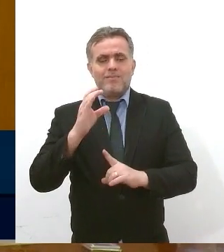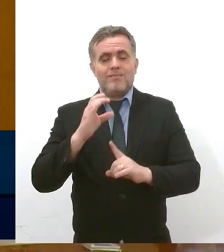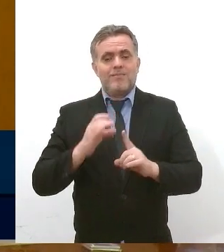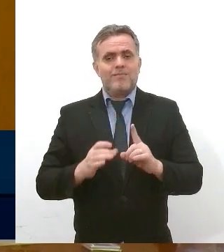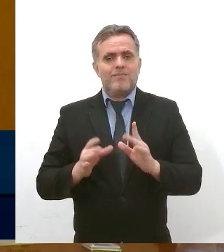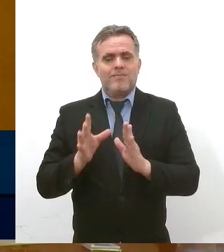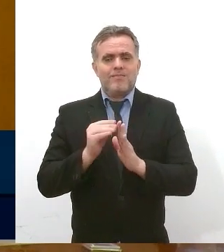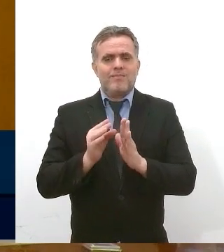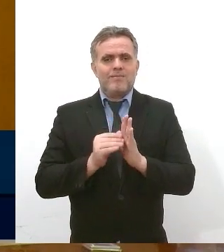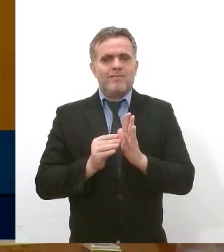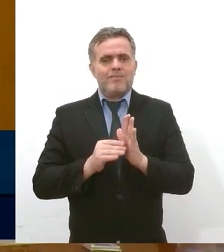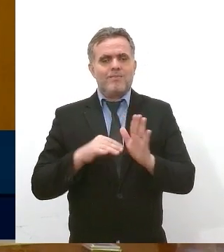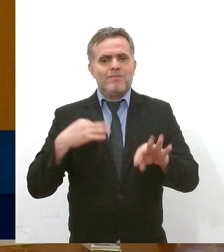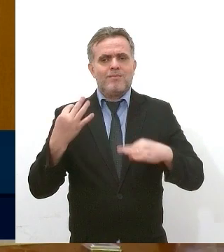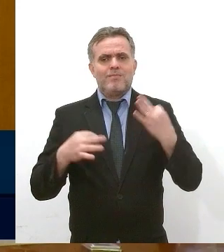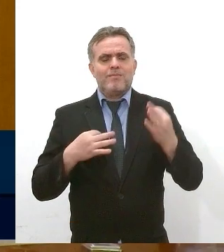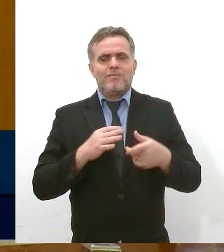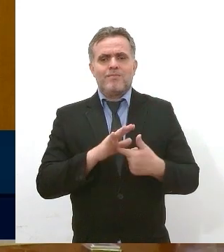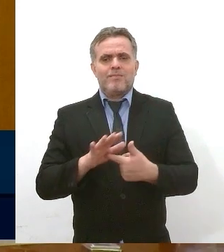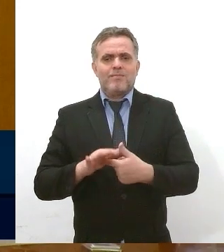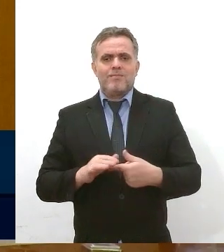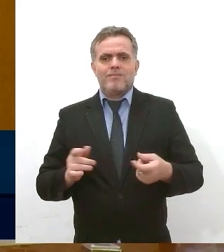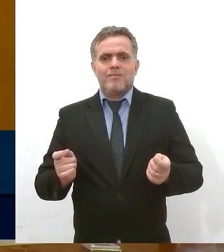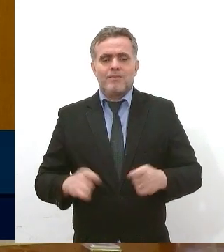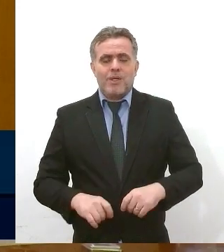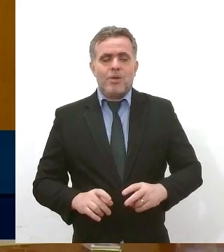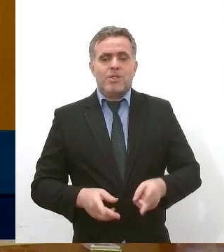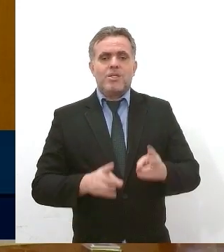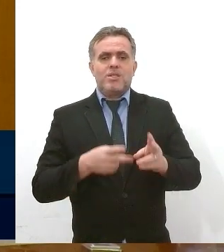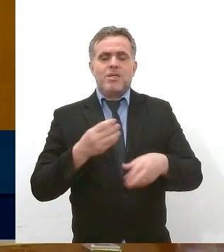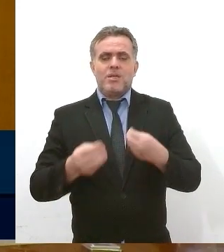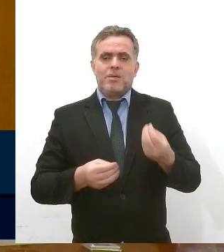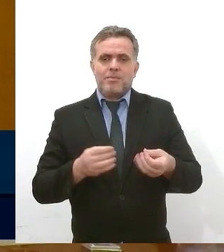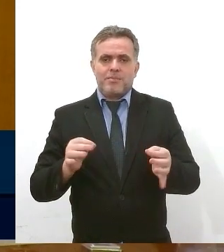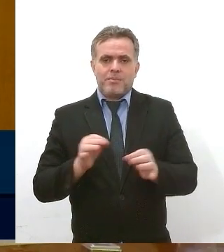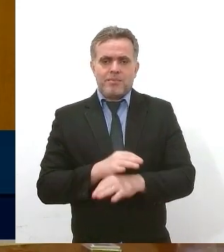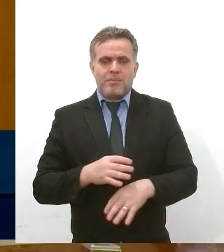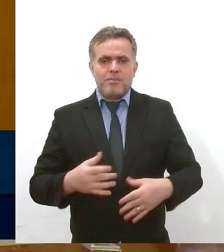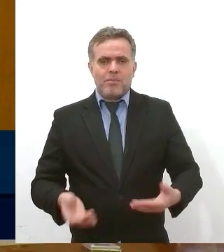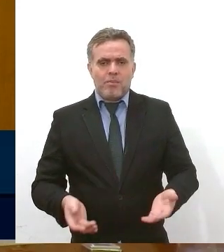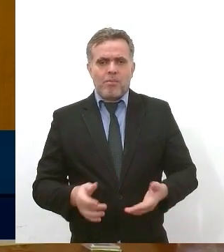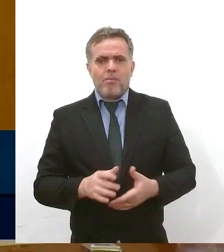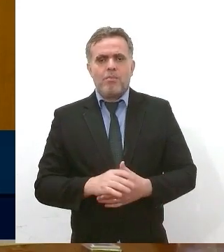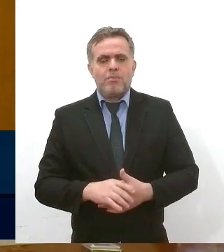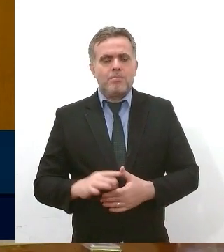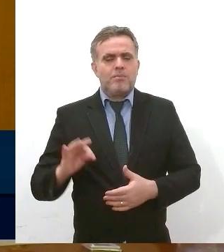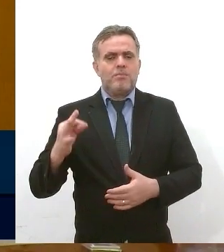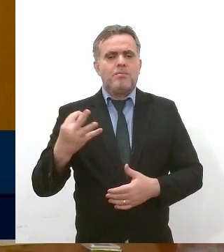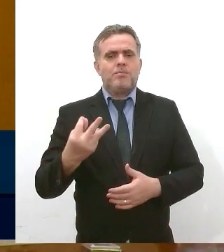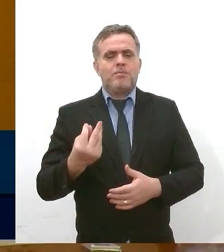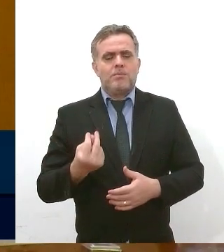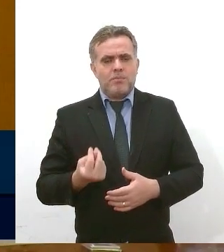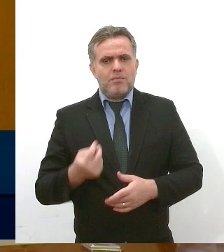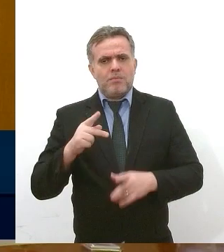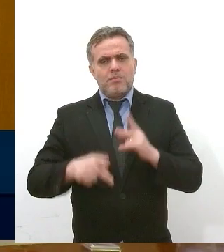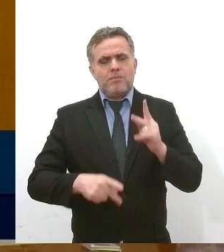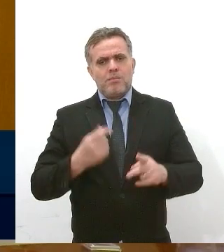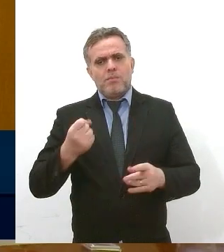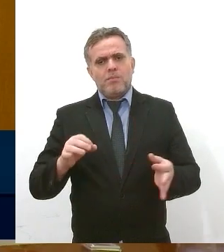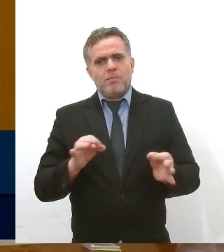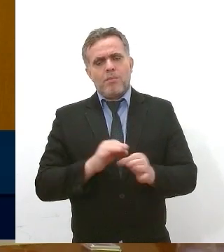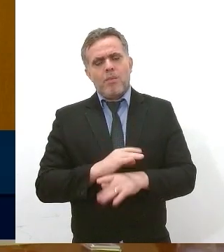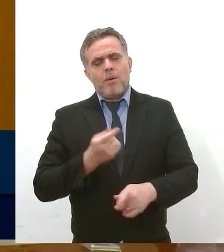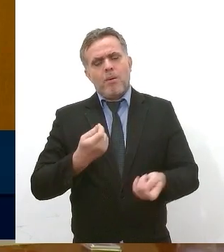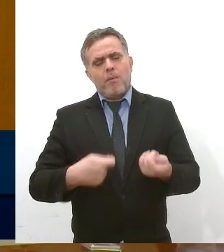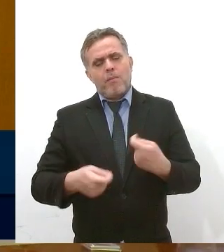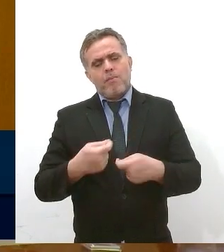considero de grande relevância, tanto pelo aspecto sociocultural sergipano, como pela questão econômica. Os segmentos